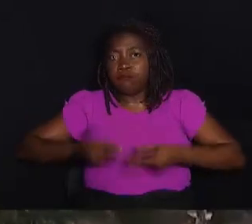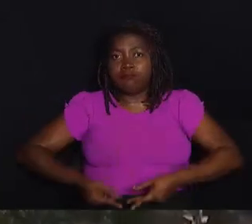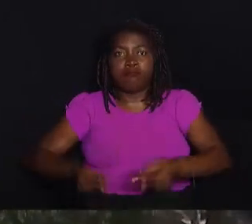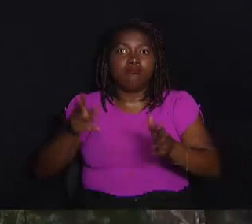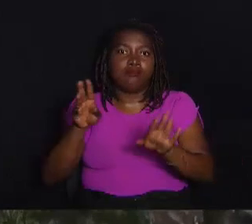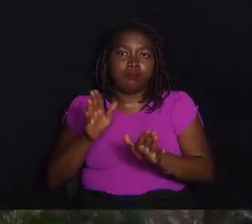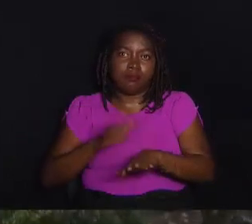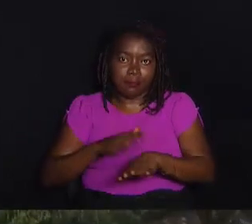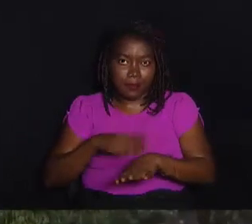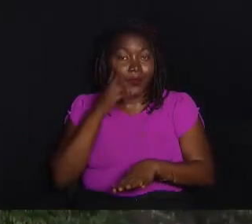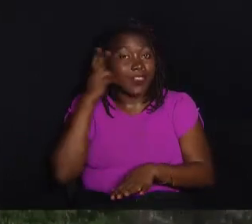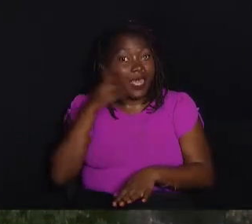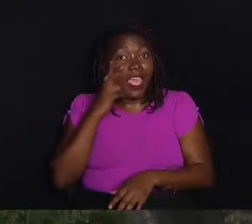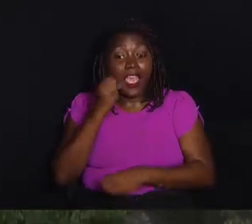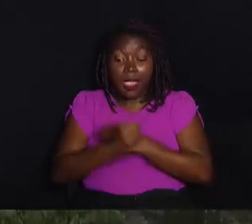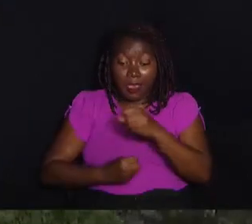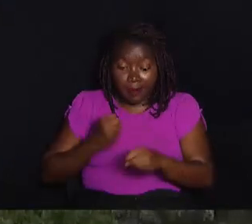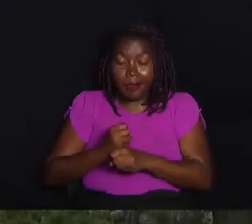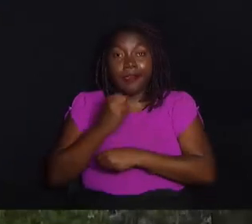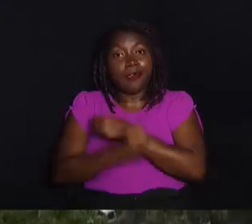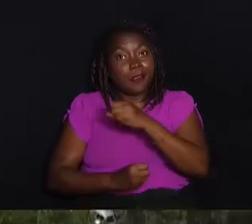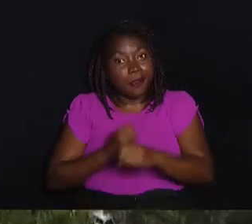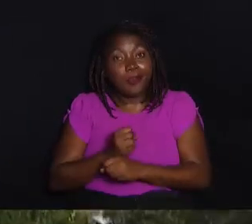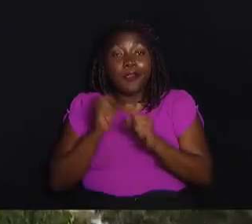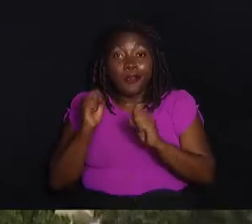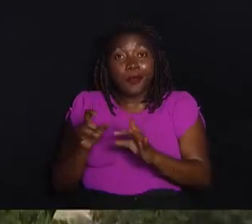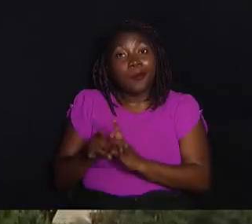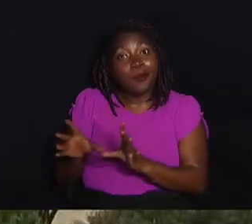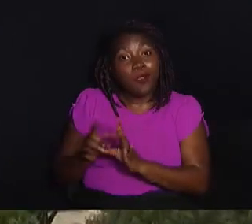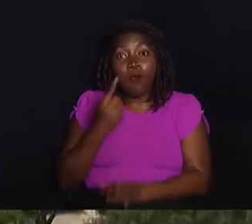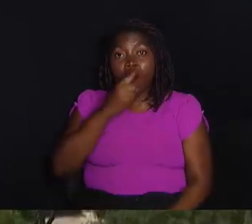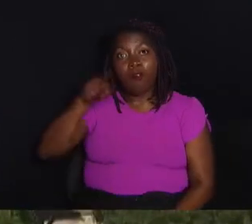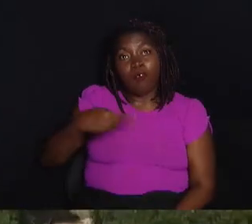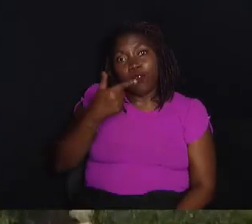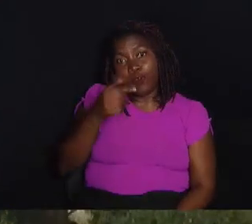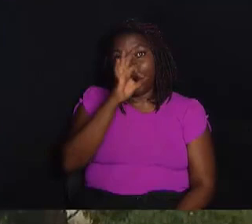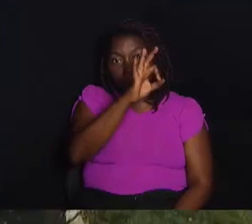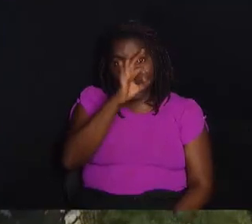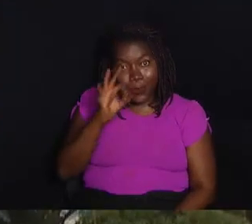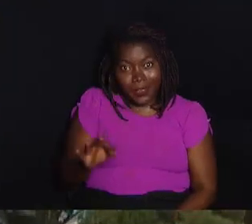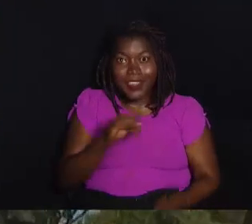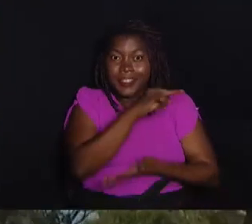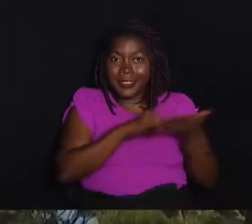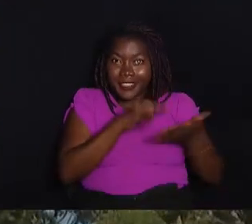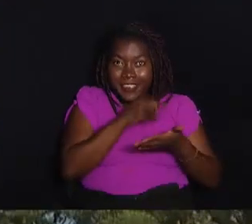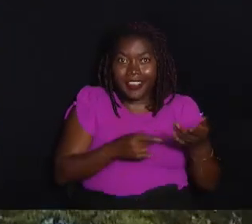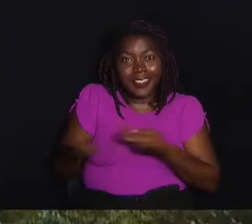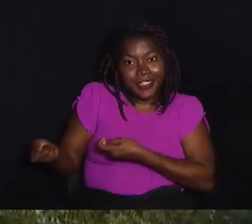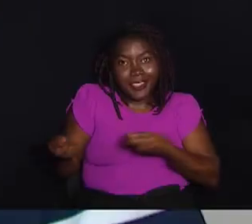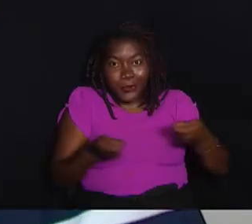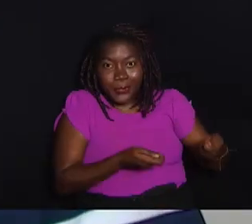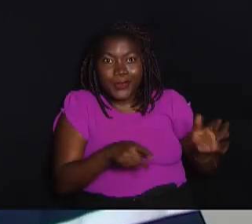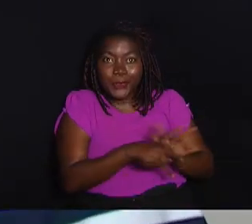ano eles podem disponibilizar valores de até 1,2p da receita corrente líquida do município para projetos